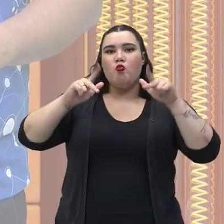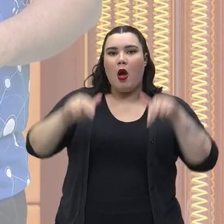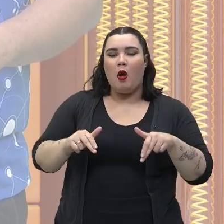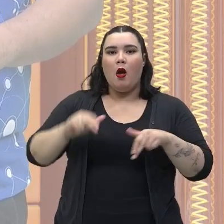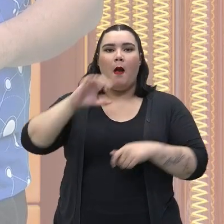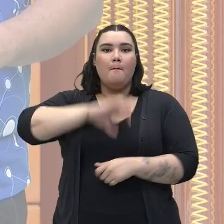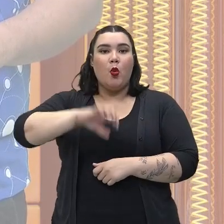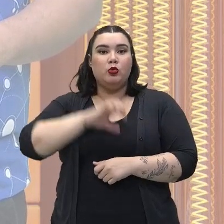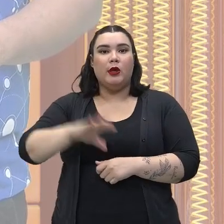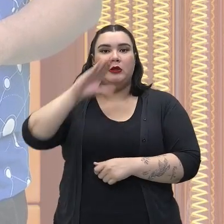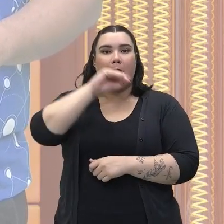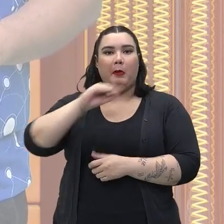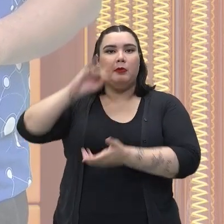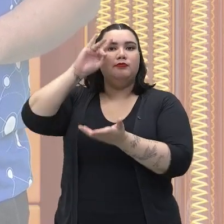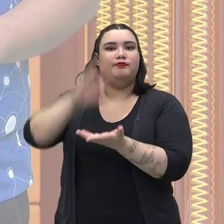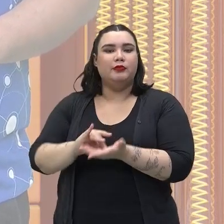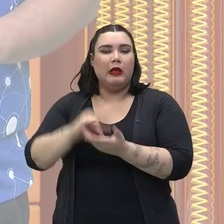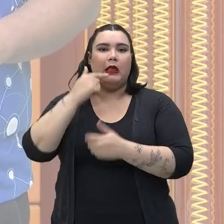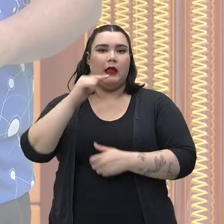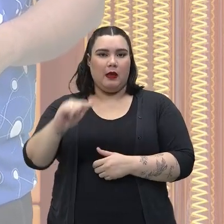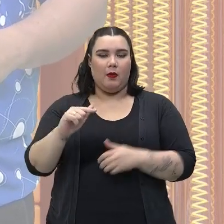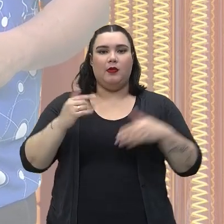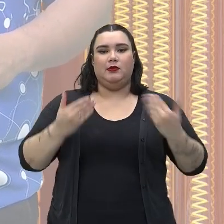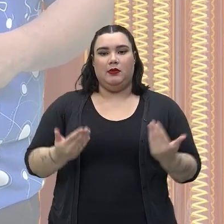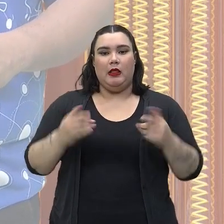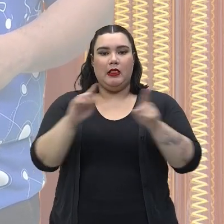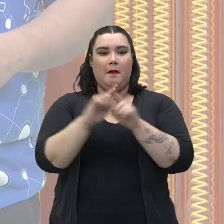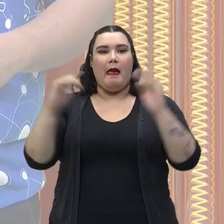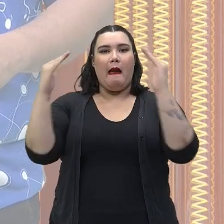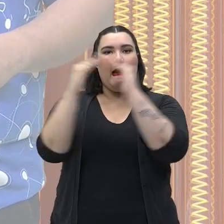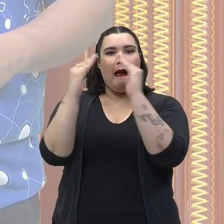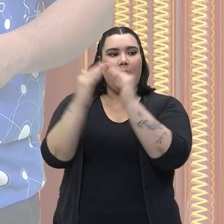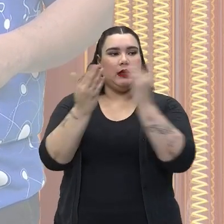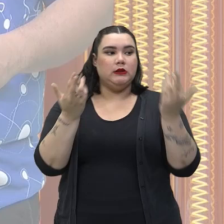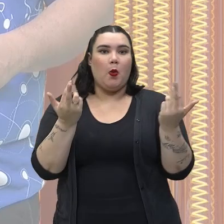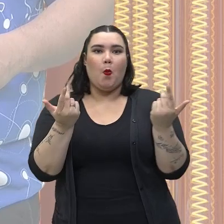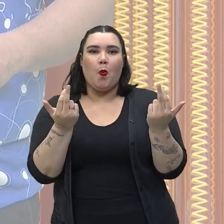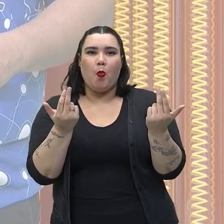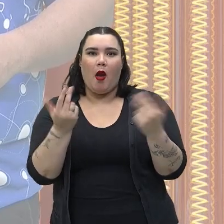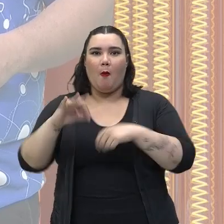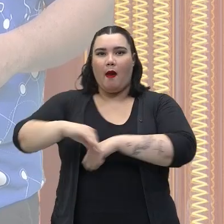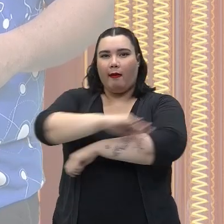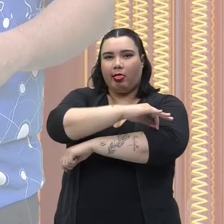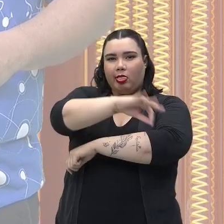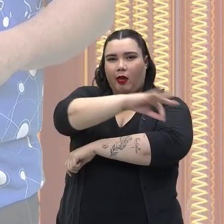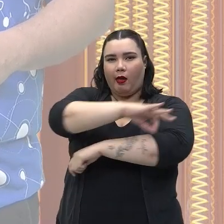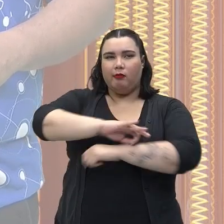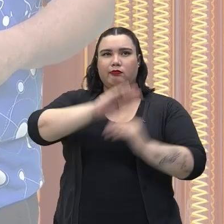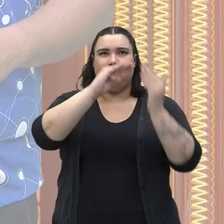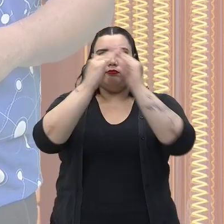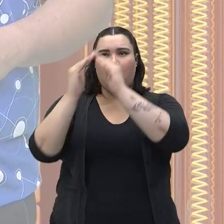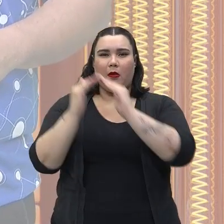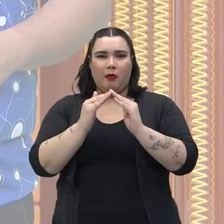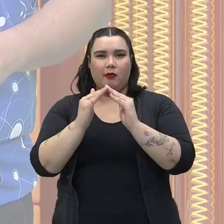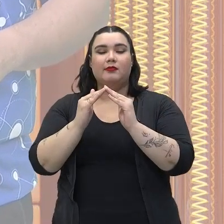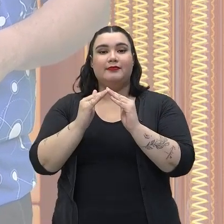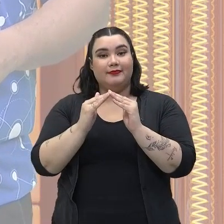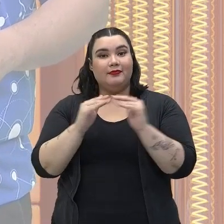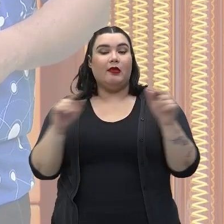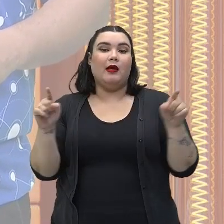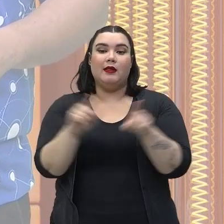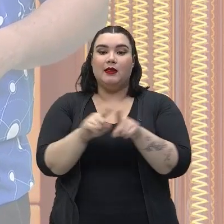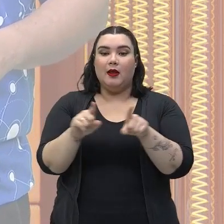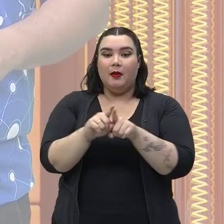Não só isso, como também suas moradias deveriam seguir os padrões europeus, tá bom? E até mesmo